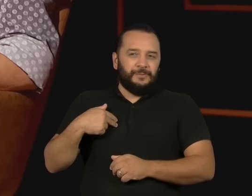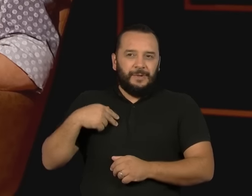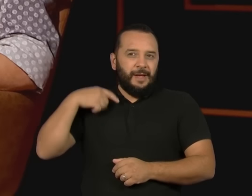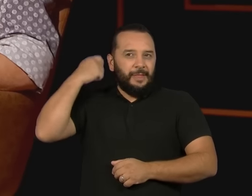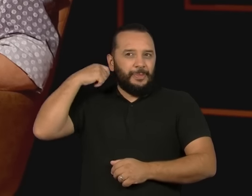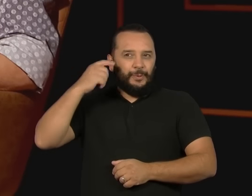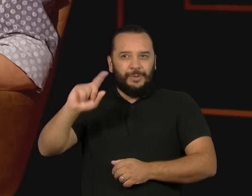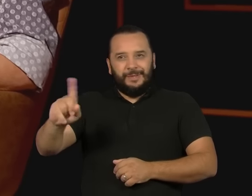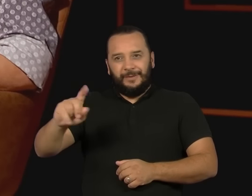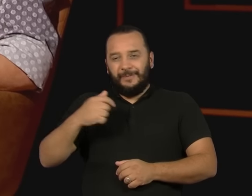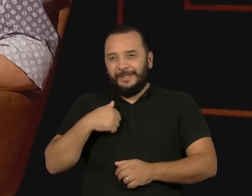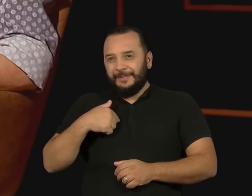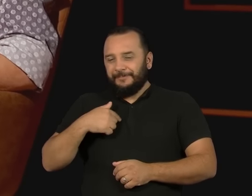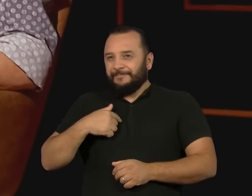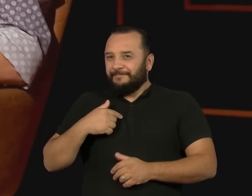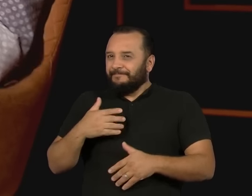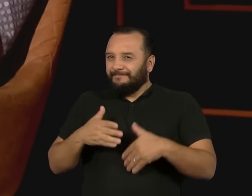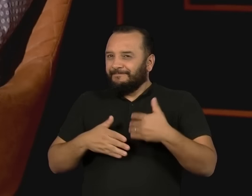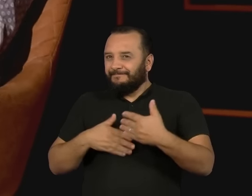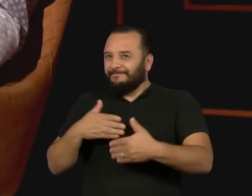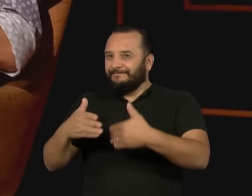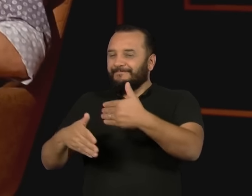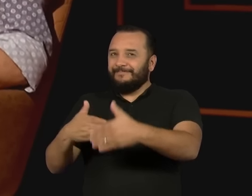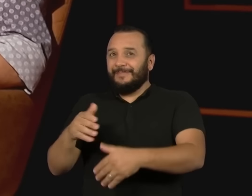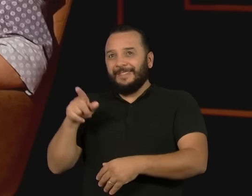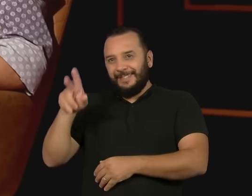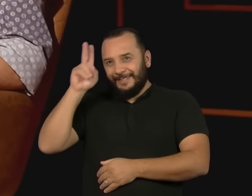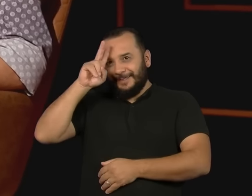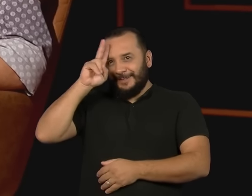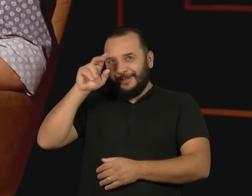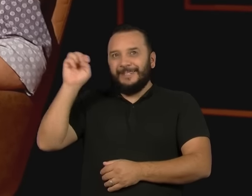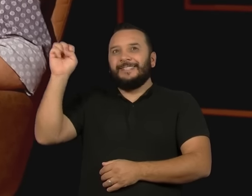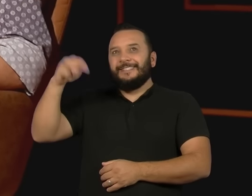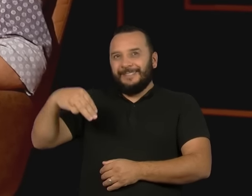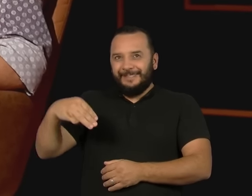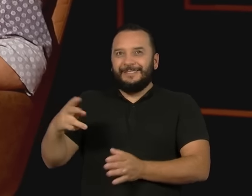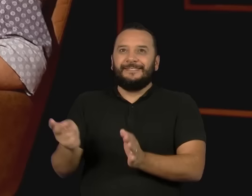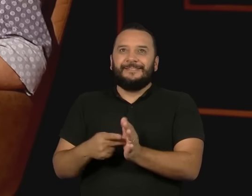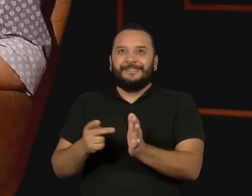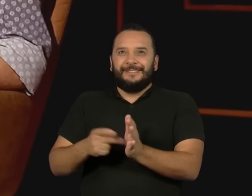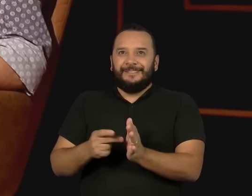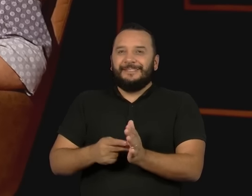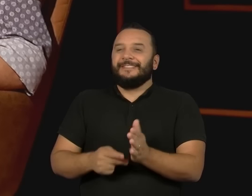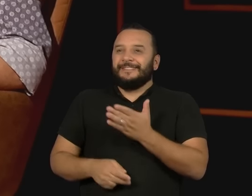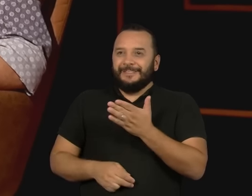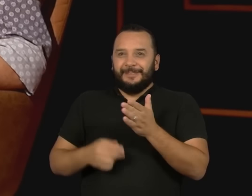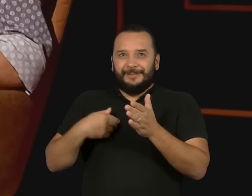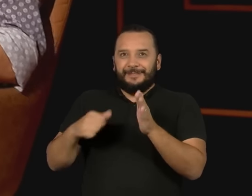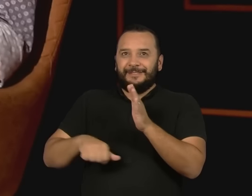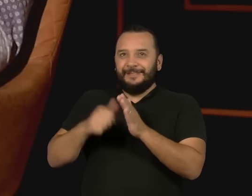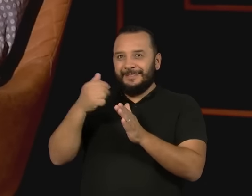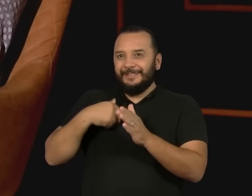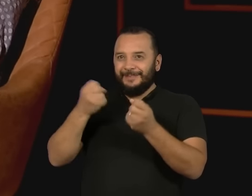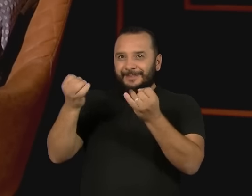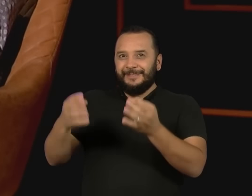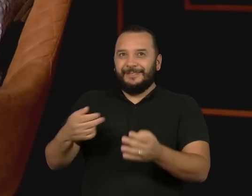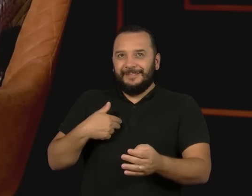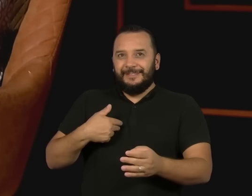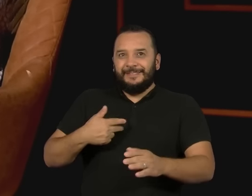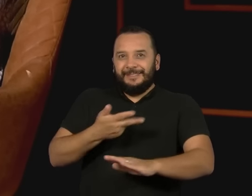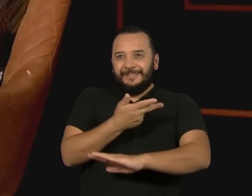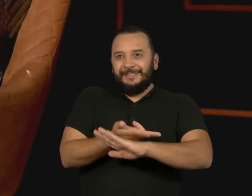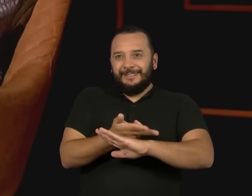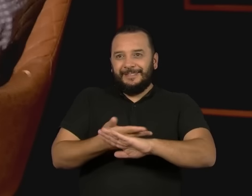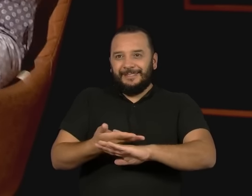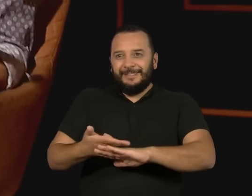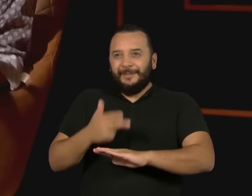fui chegando aos poucos. E essa história, sim, essa história é verídica. Ele, na verdade, a primeira vez que ele contou, ele falou, Matheus, saiu, parecia